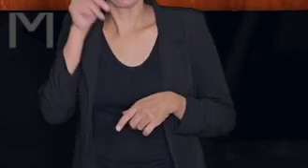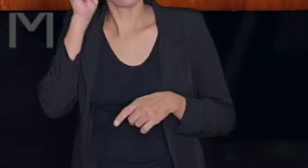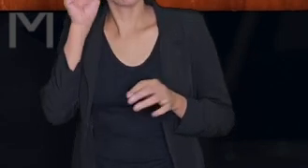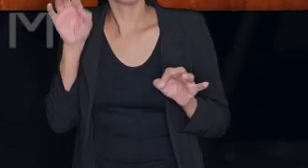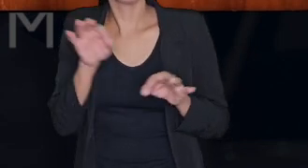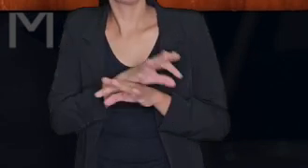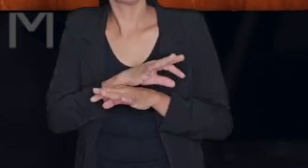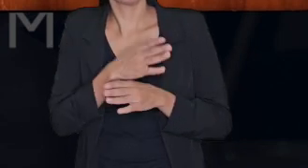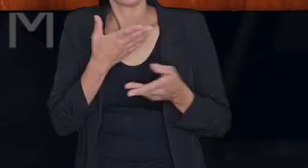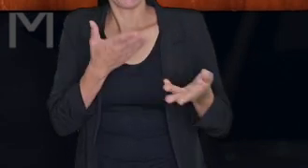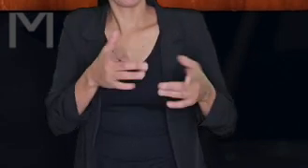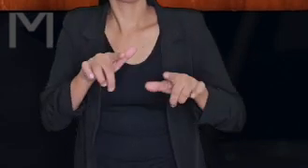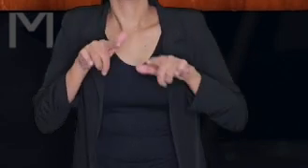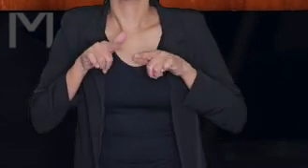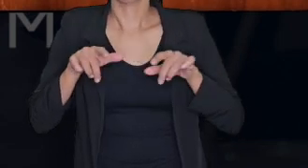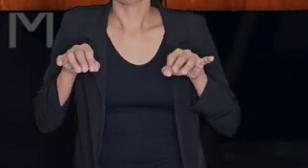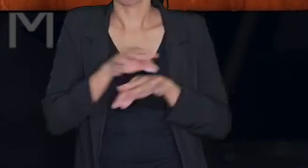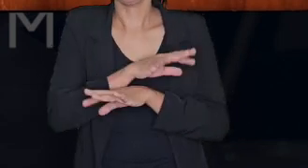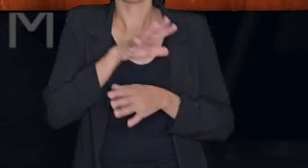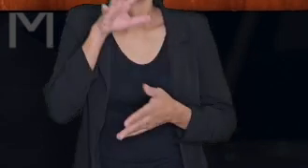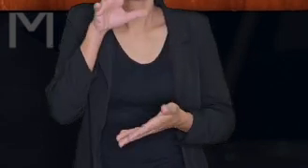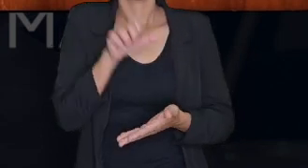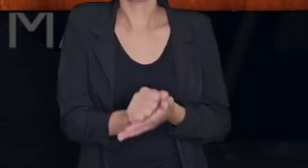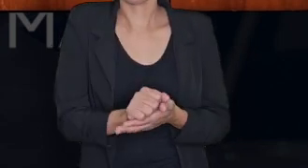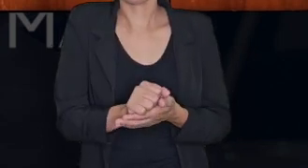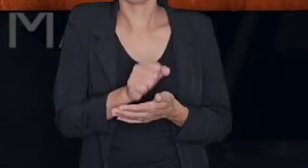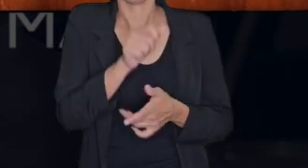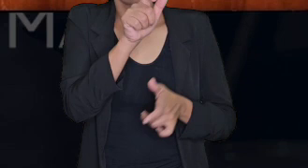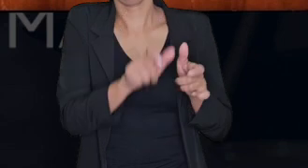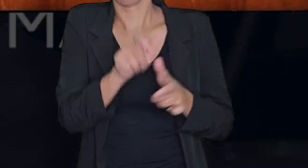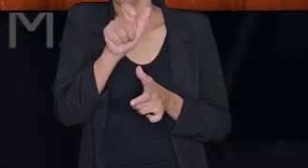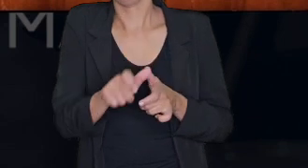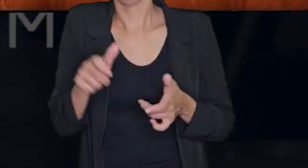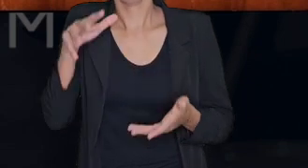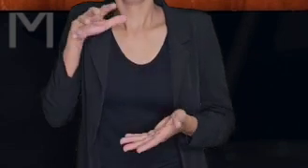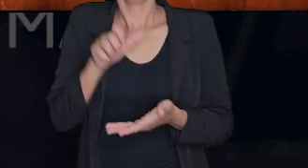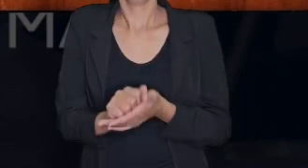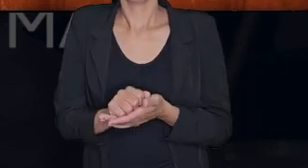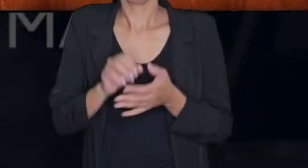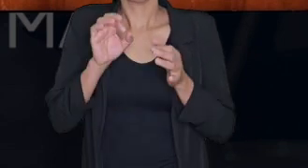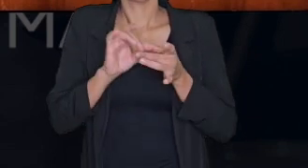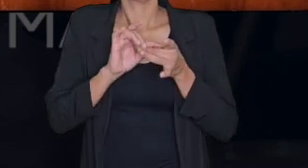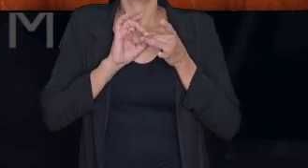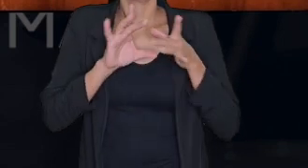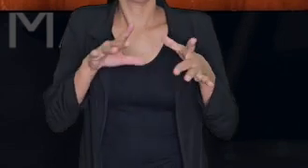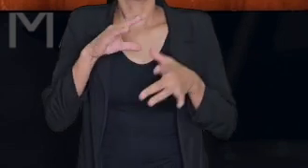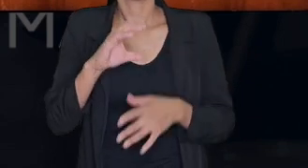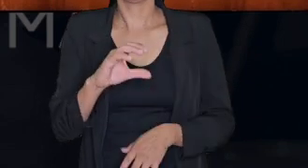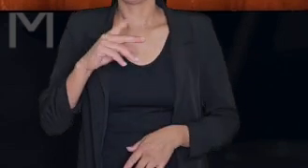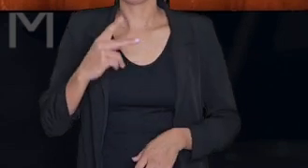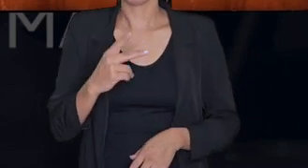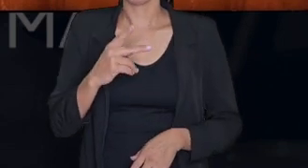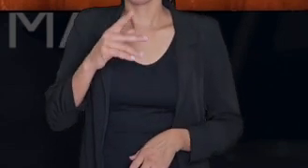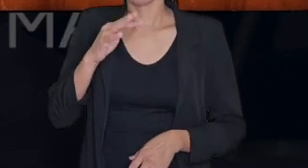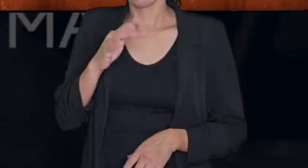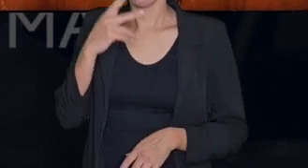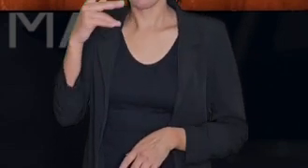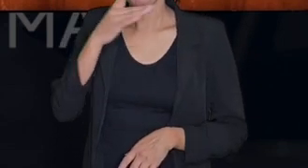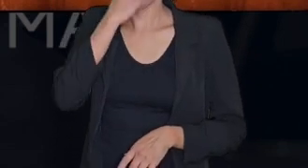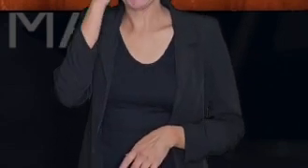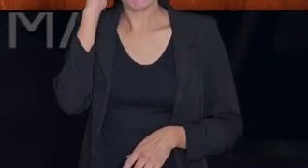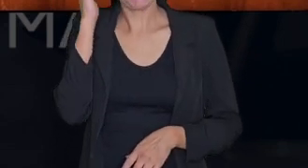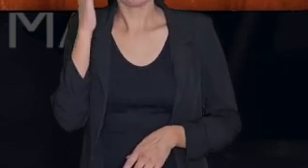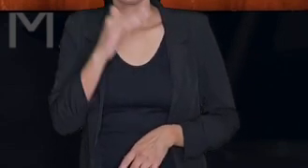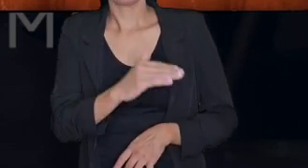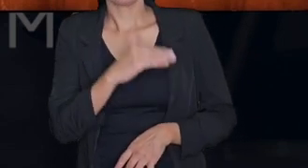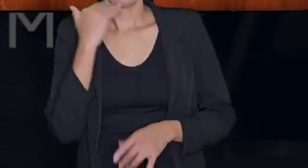está interagindo com os herdeiros e dizendo que está aliviando agora com essa certidão, é porque já está cadastrando os herdeiros, né, e está permitindo